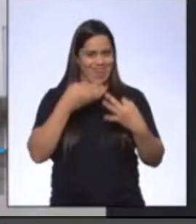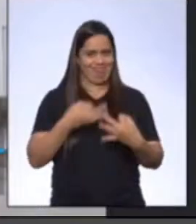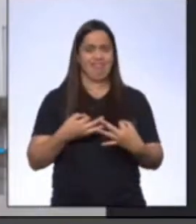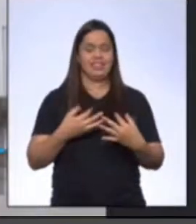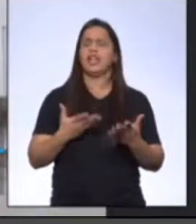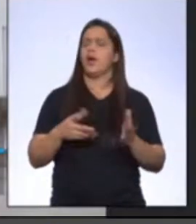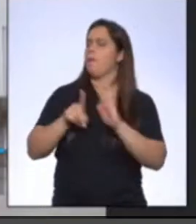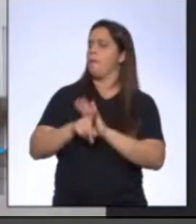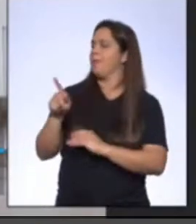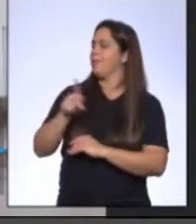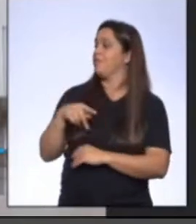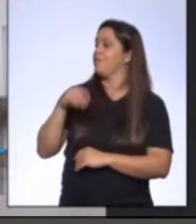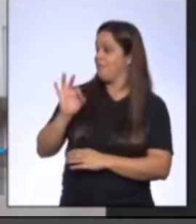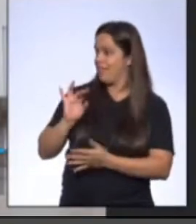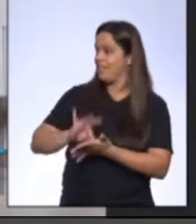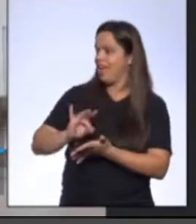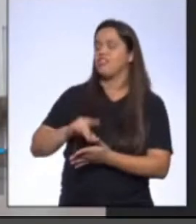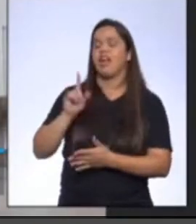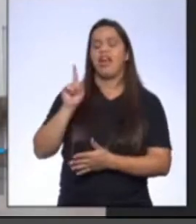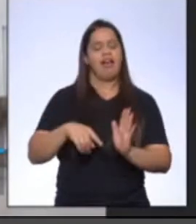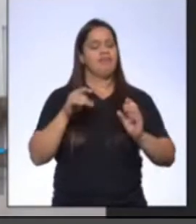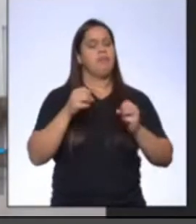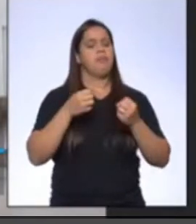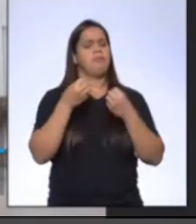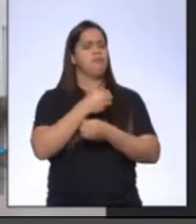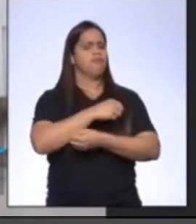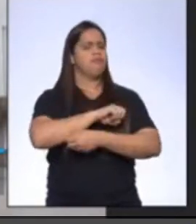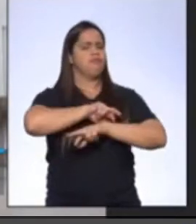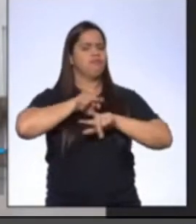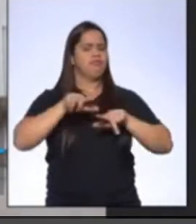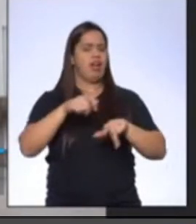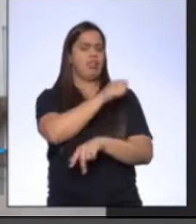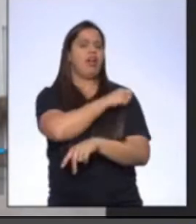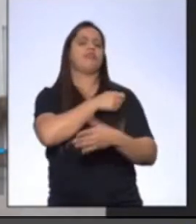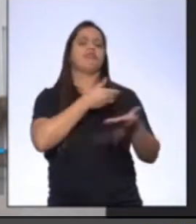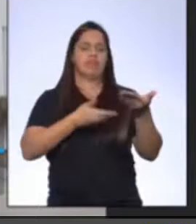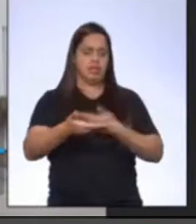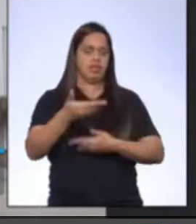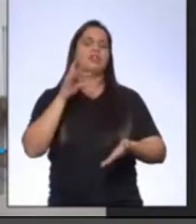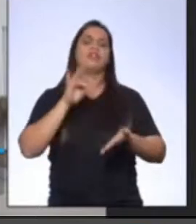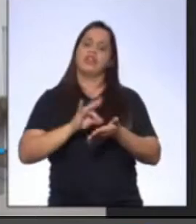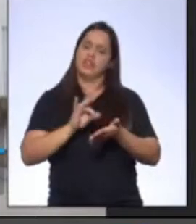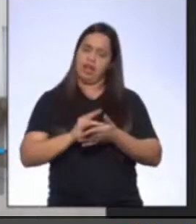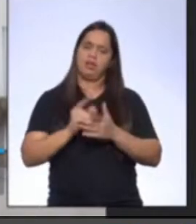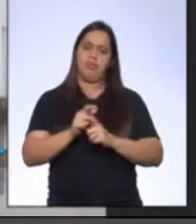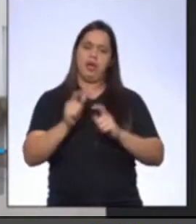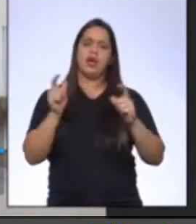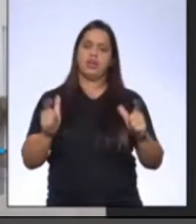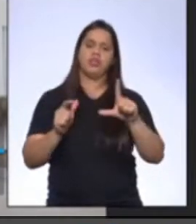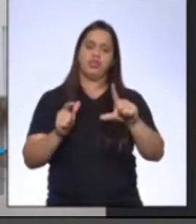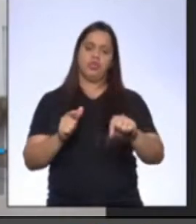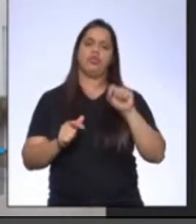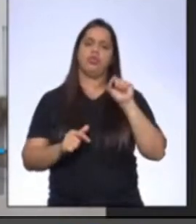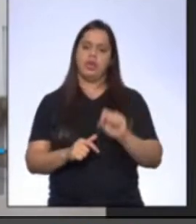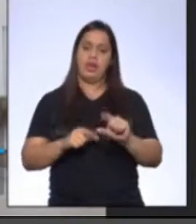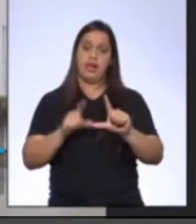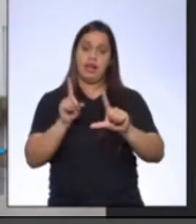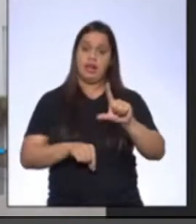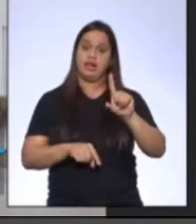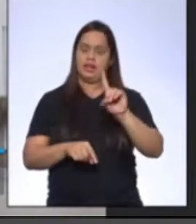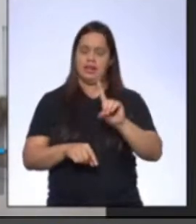Professor, muitos alunos estão interagindo e realmente a maioria colocou como a resposta a letra D.